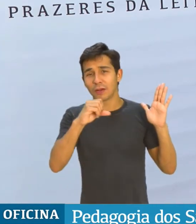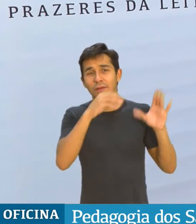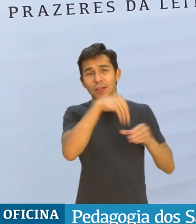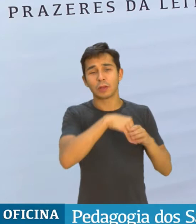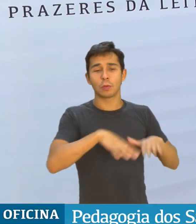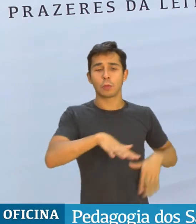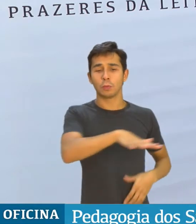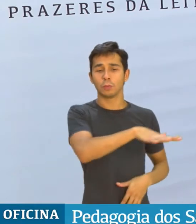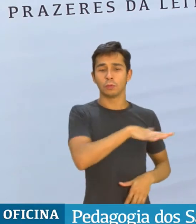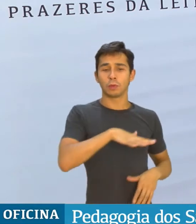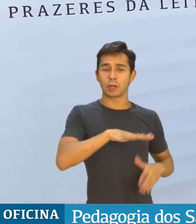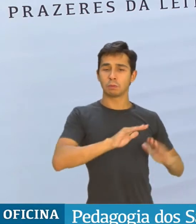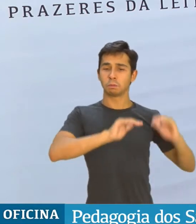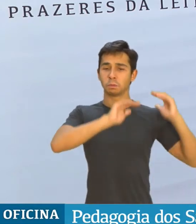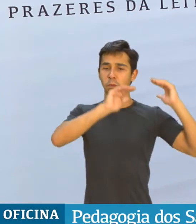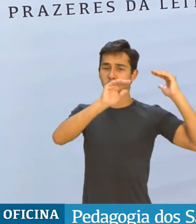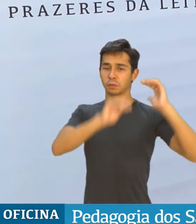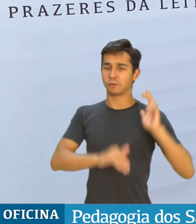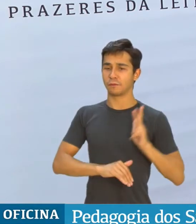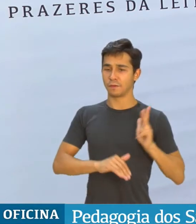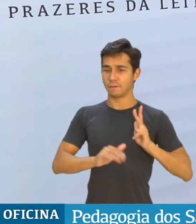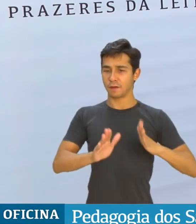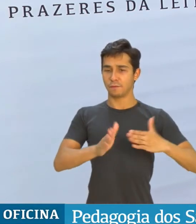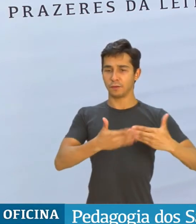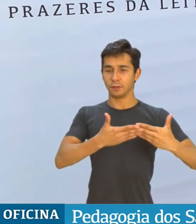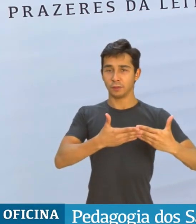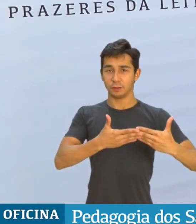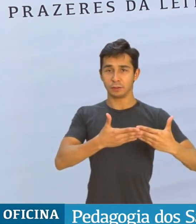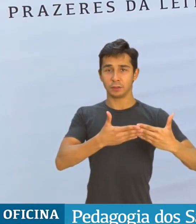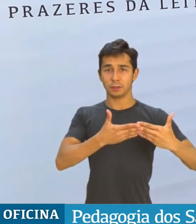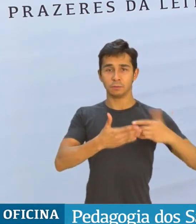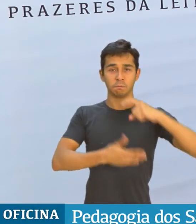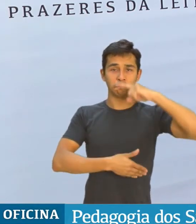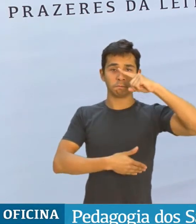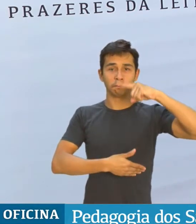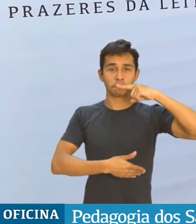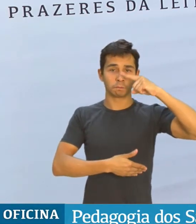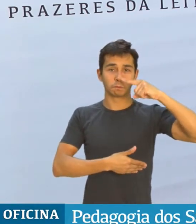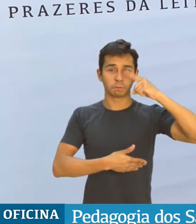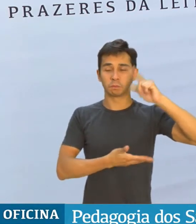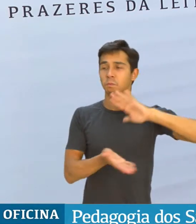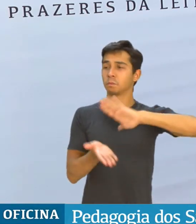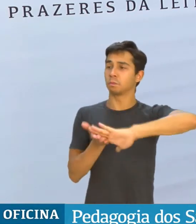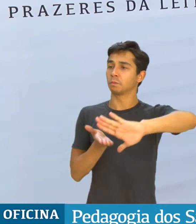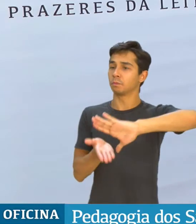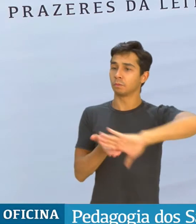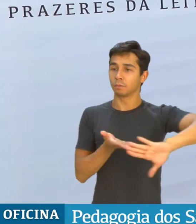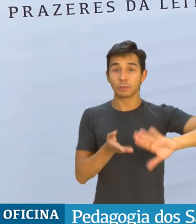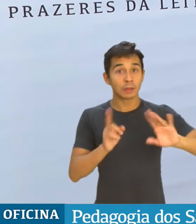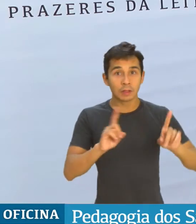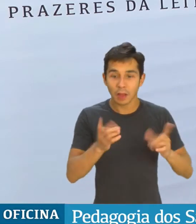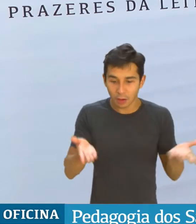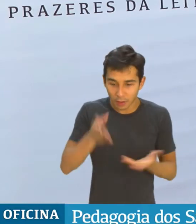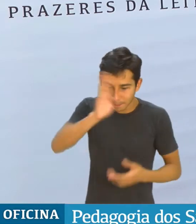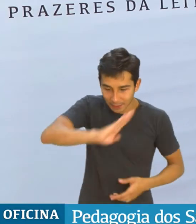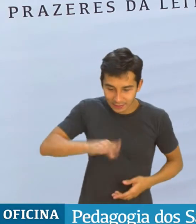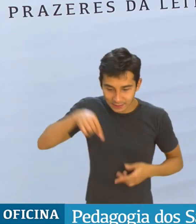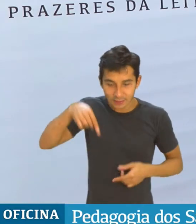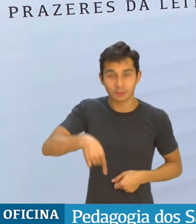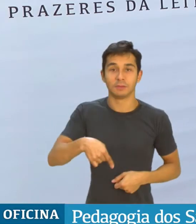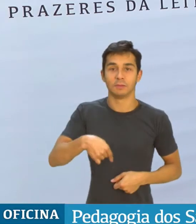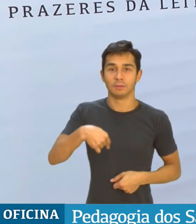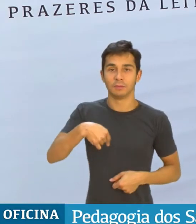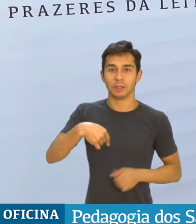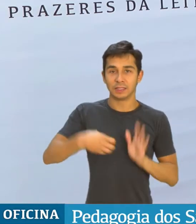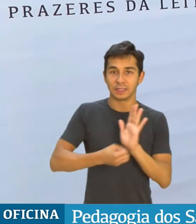nesses espaços privados, fechados, elitistas, excludentes. A gente está falando de Brasil, a gente